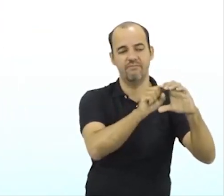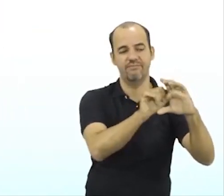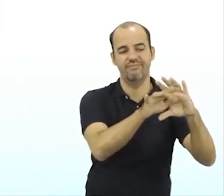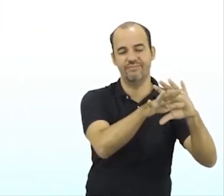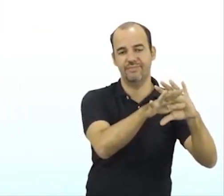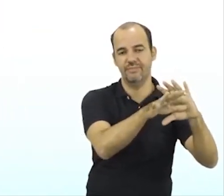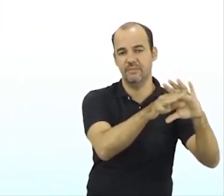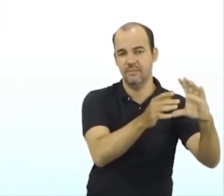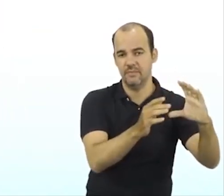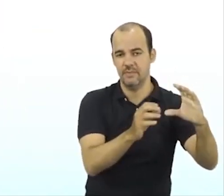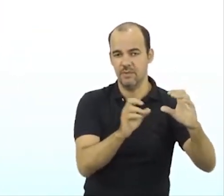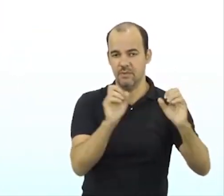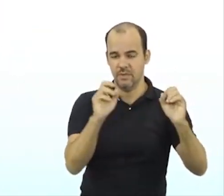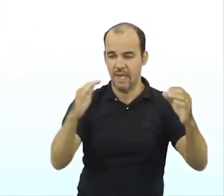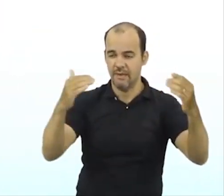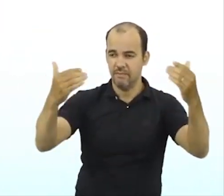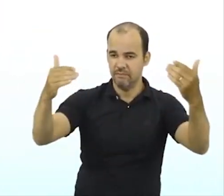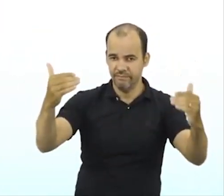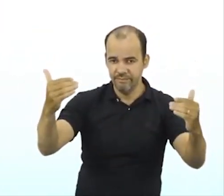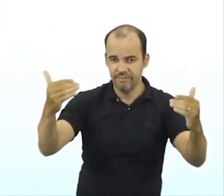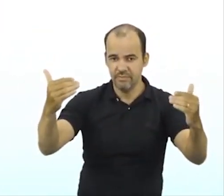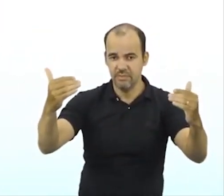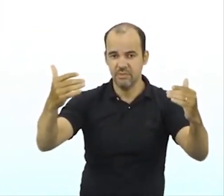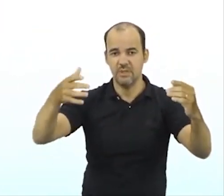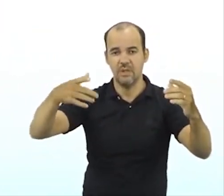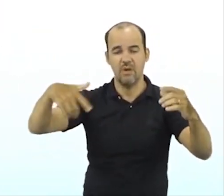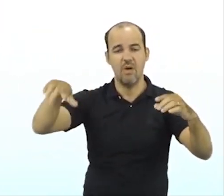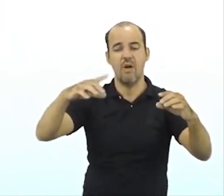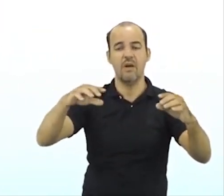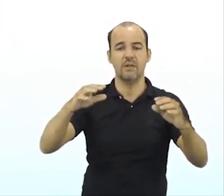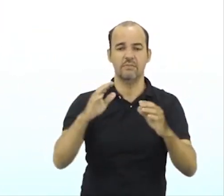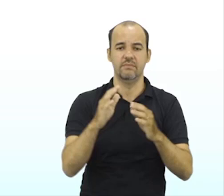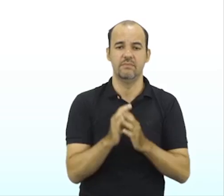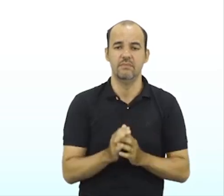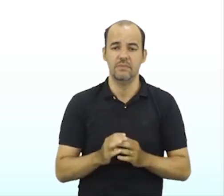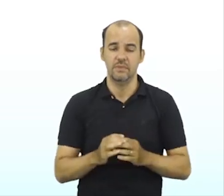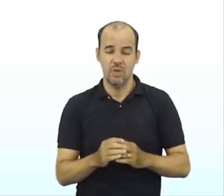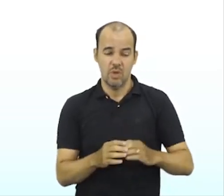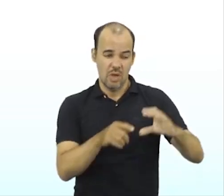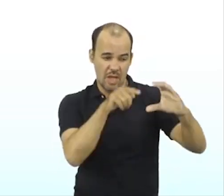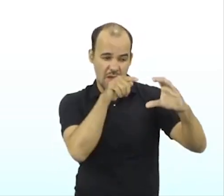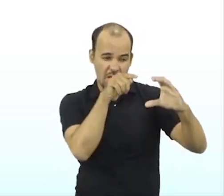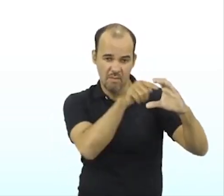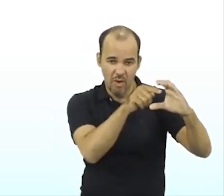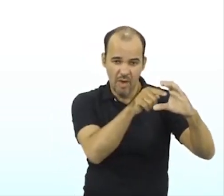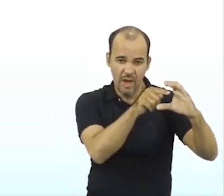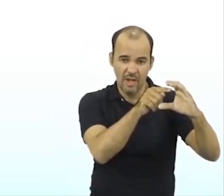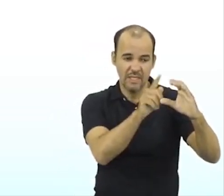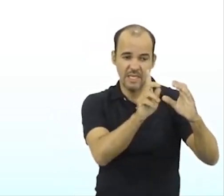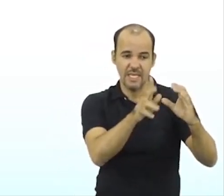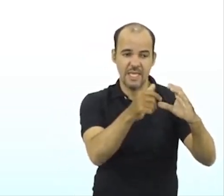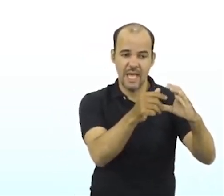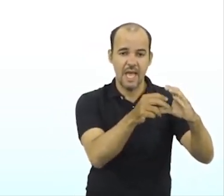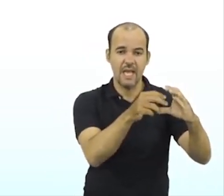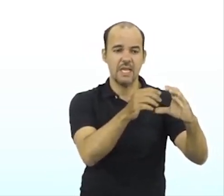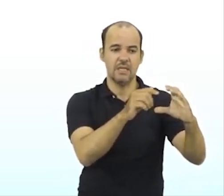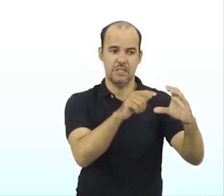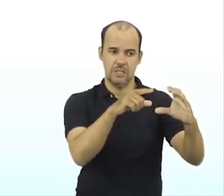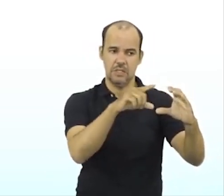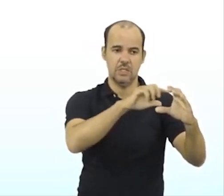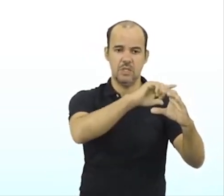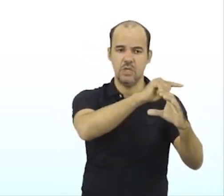olhe, só por favor, não me digam que a célula procarionte, ela é anucleada,